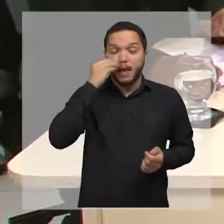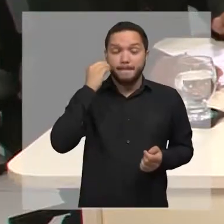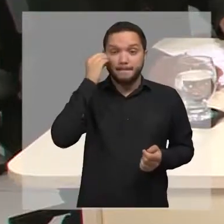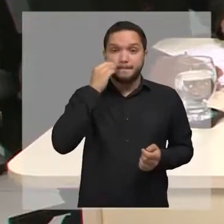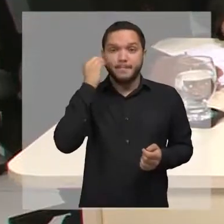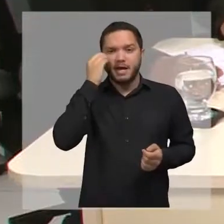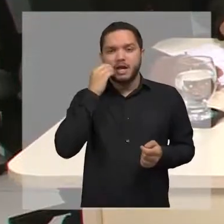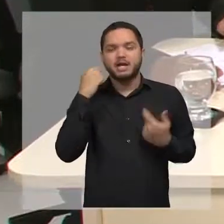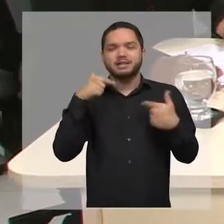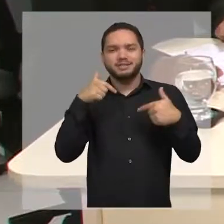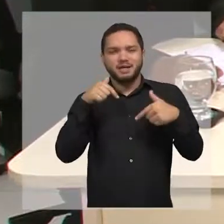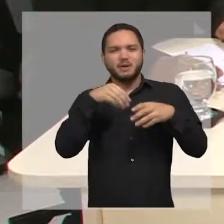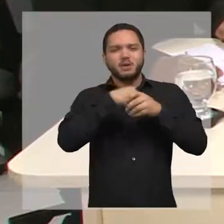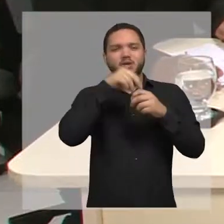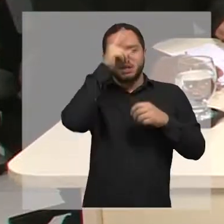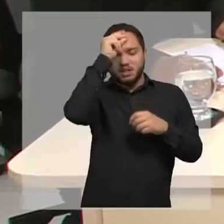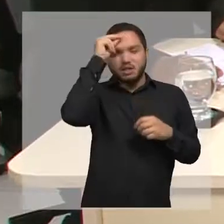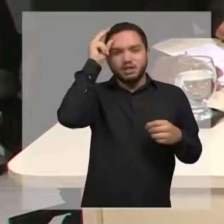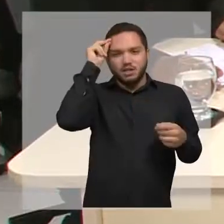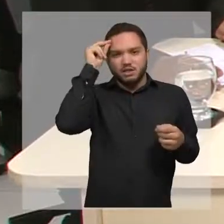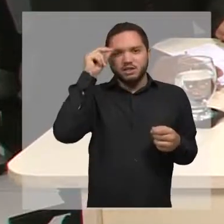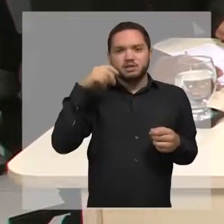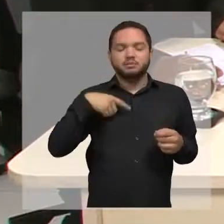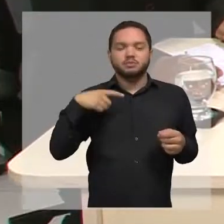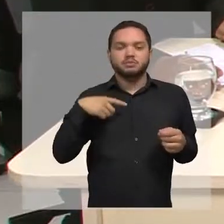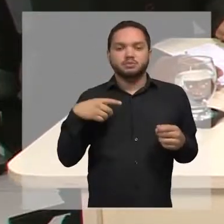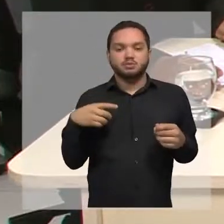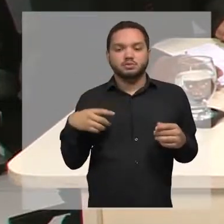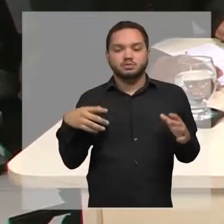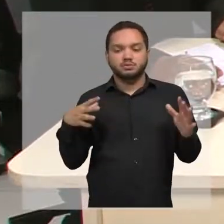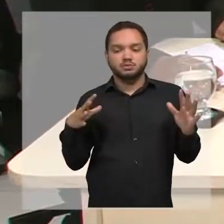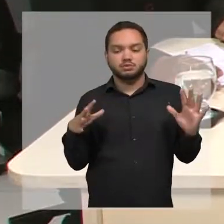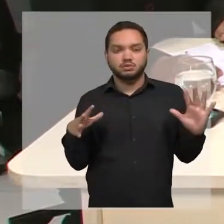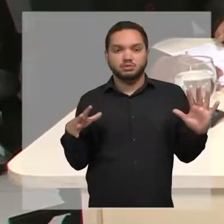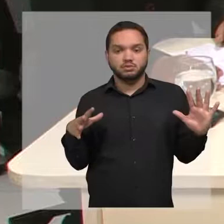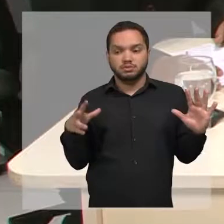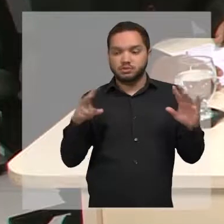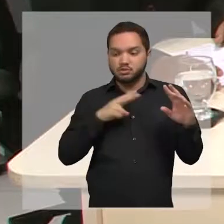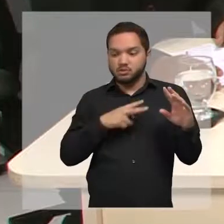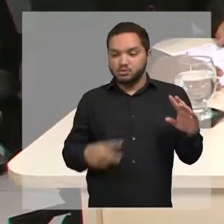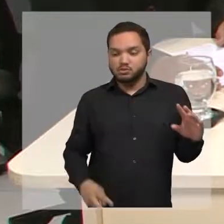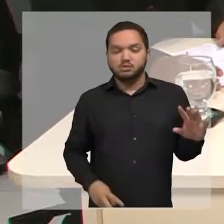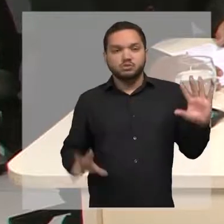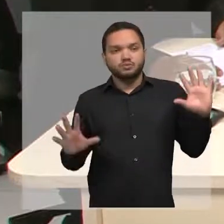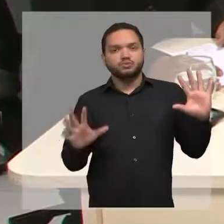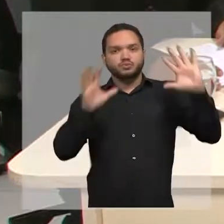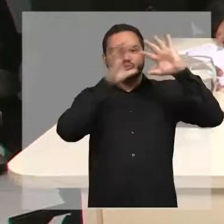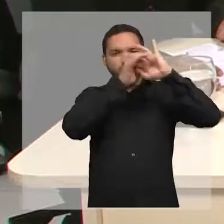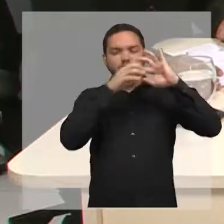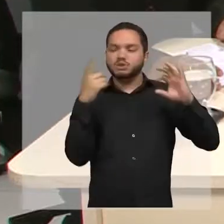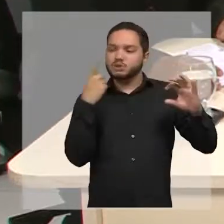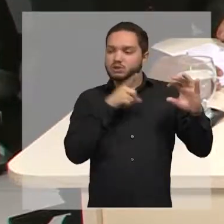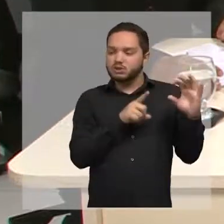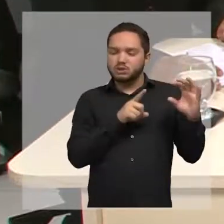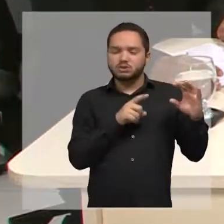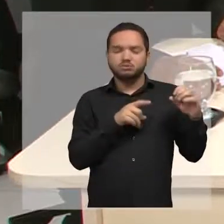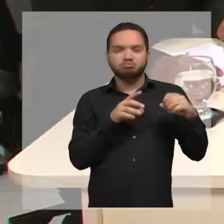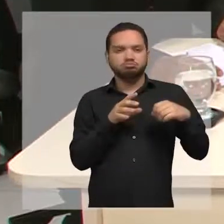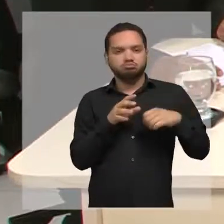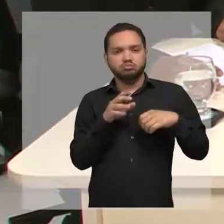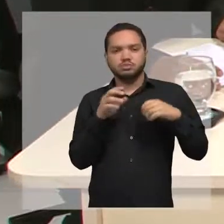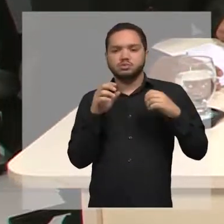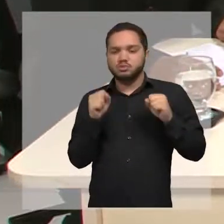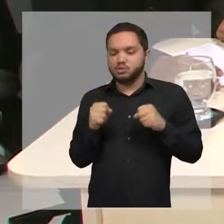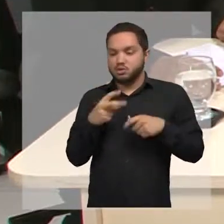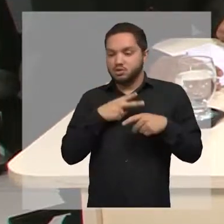de já ter uma experiência no executivo, lhe auxilia a fazer o elo das demandas dos demais vereadores com o Poder Executivo.